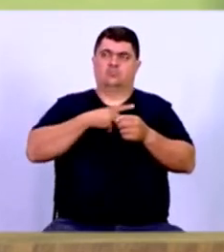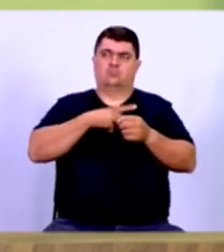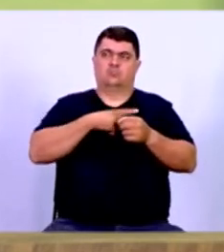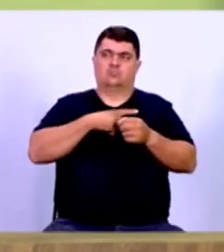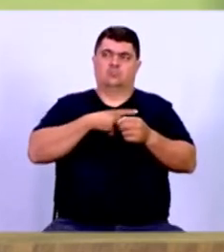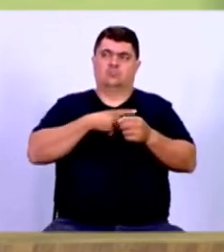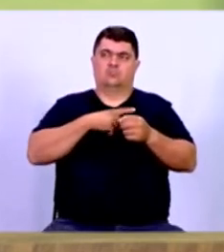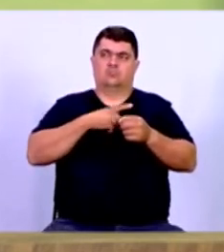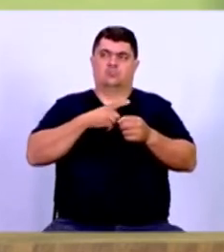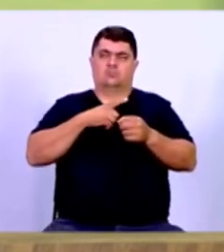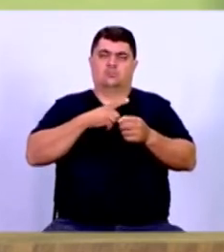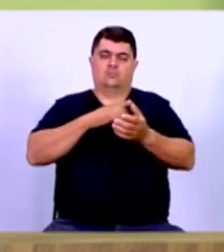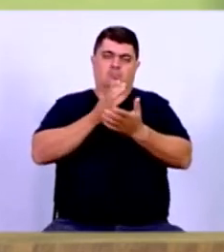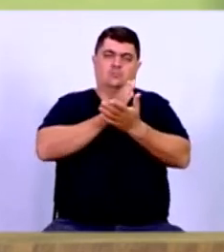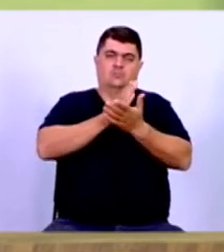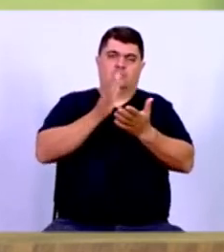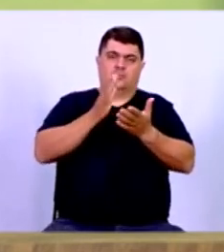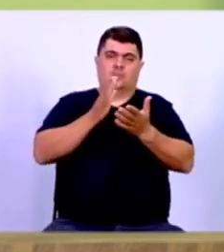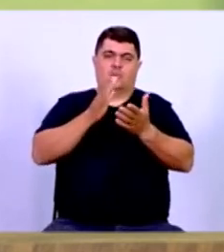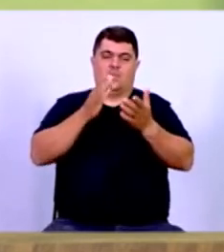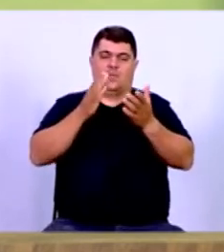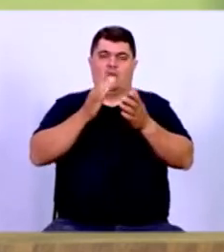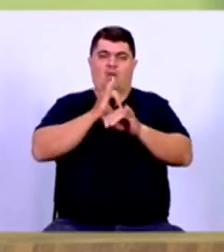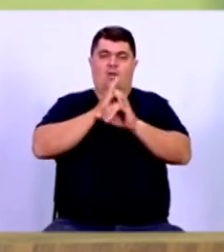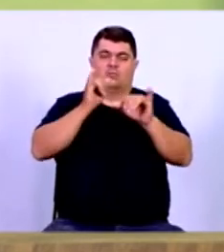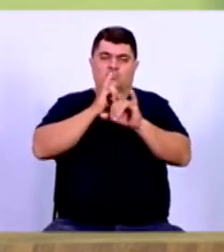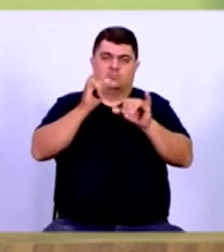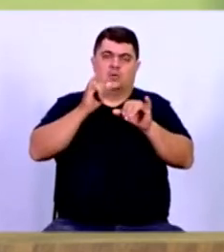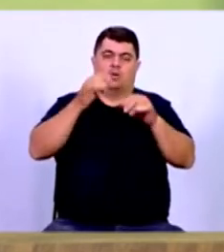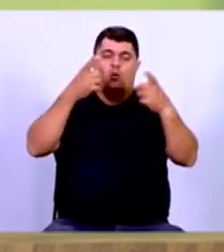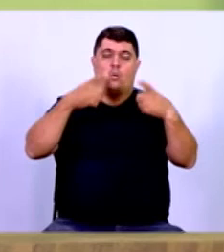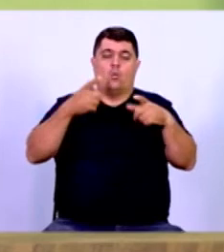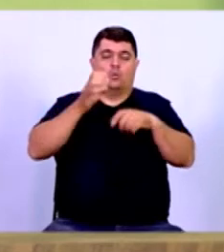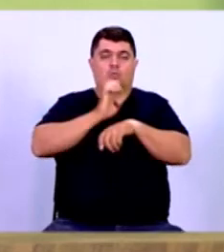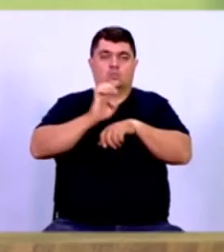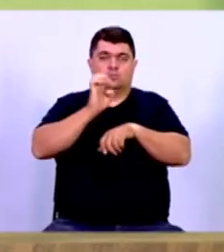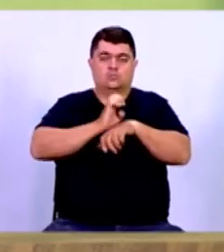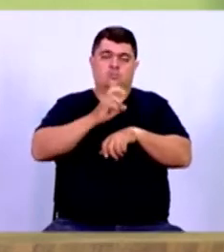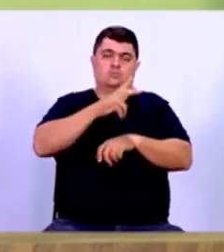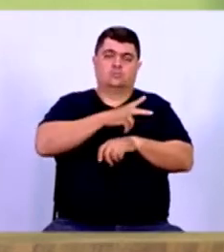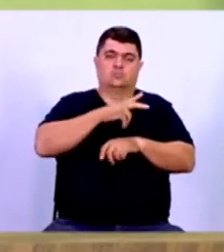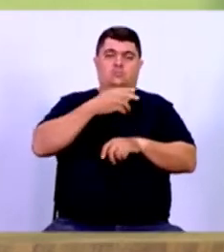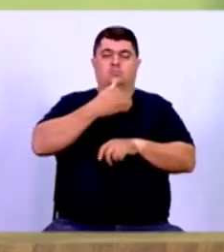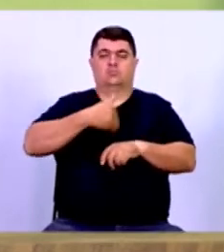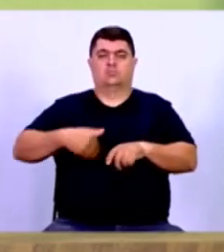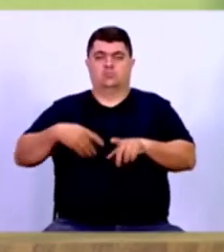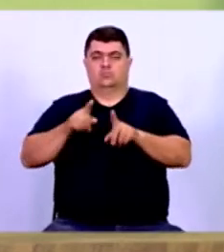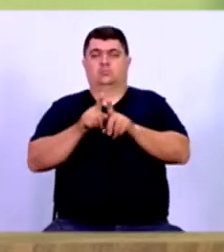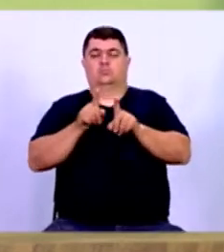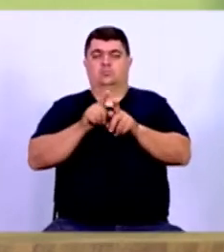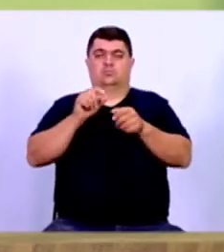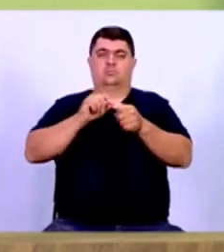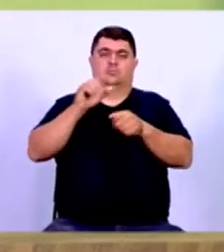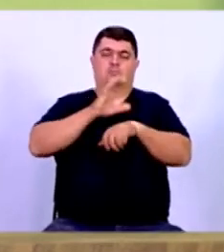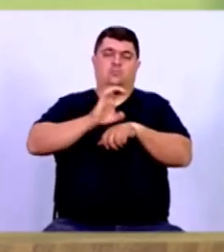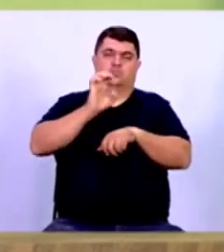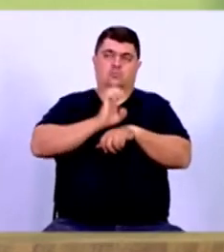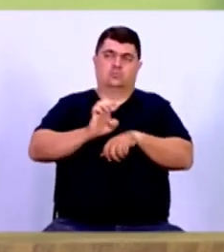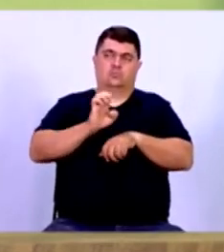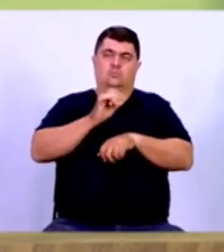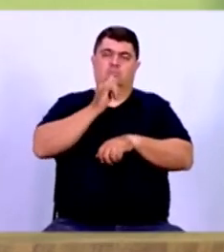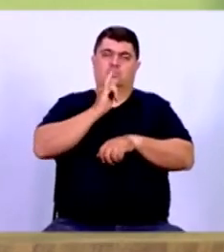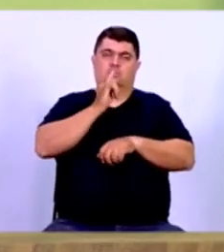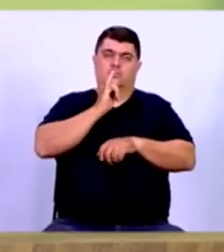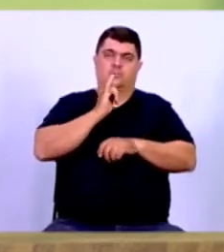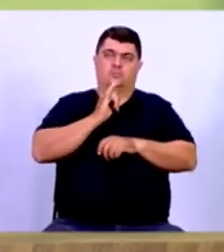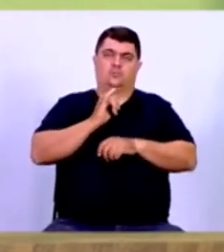da indicação de algum local, né, de algum órgão aí, seja público ou privado, para a realização do estágio. Por